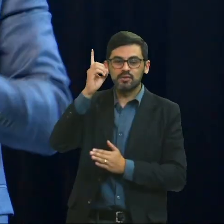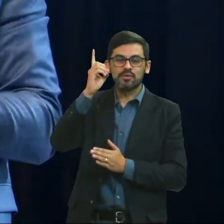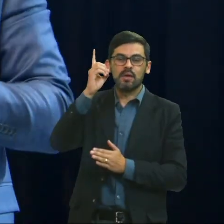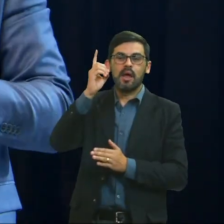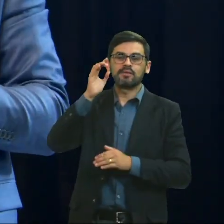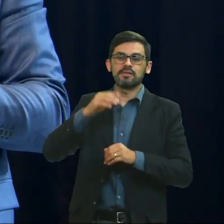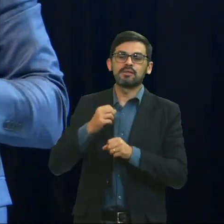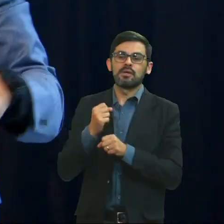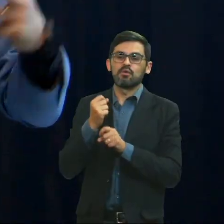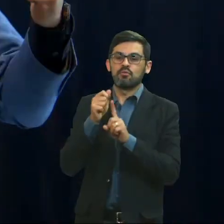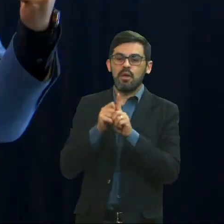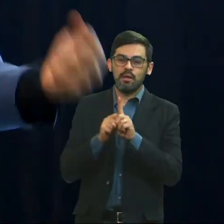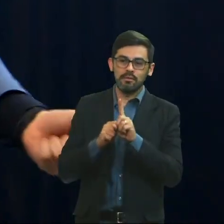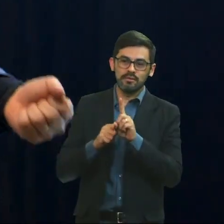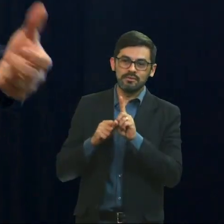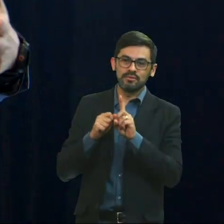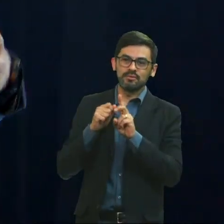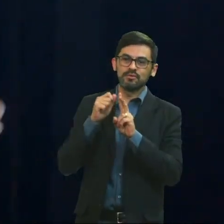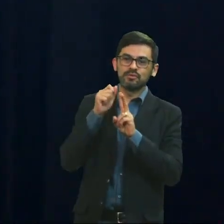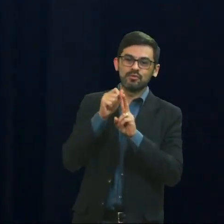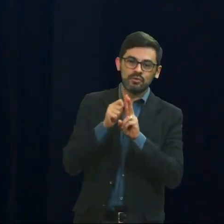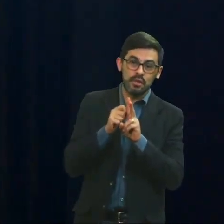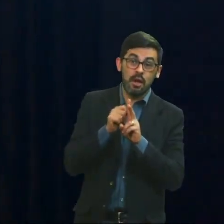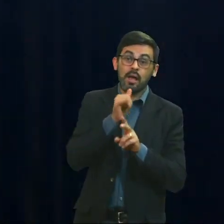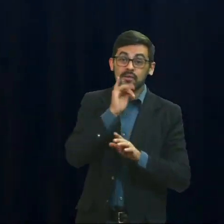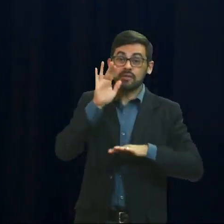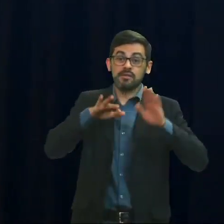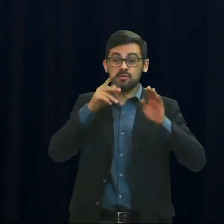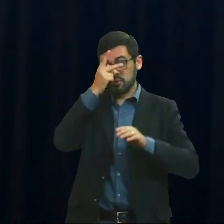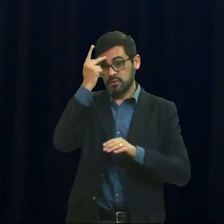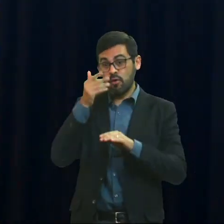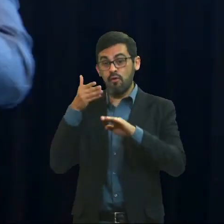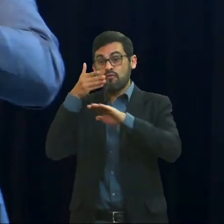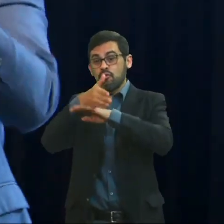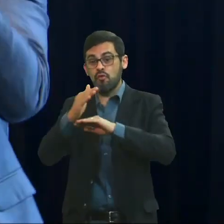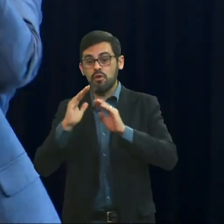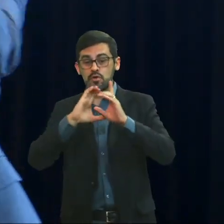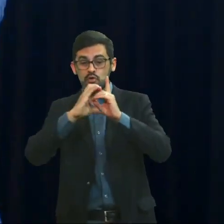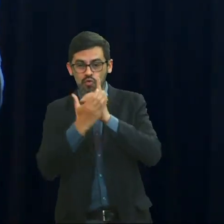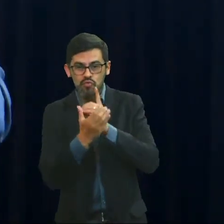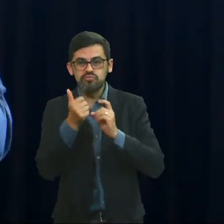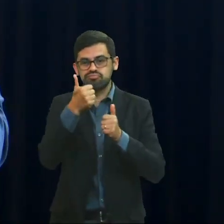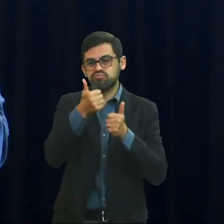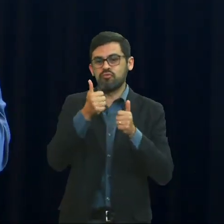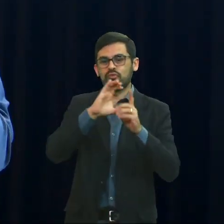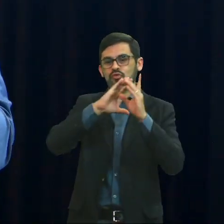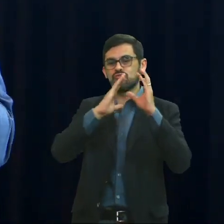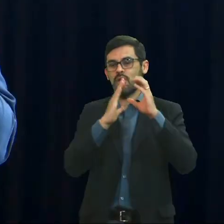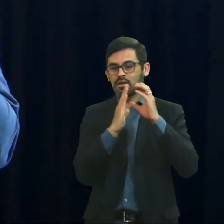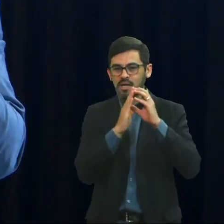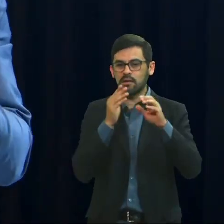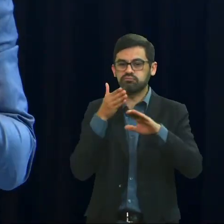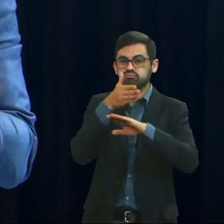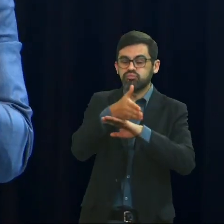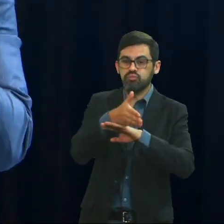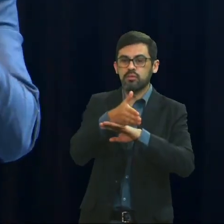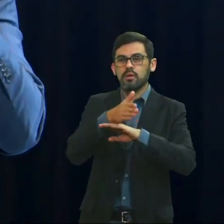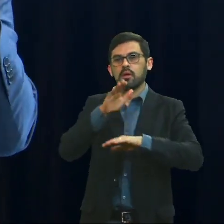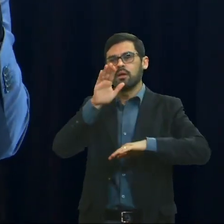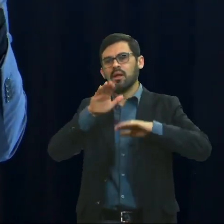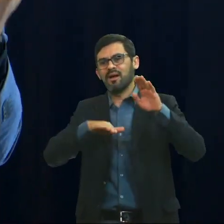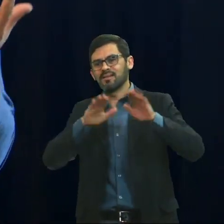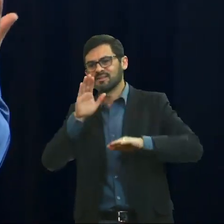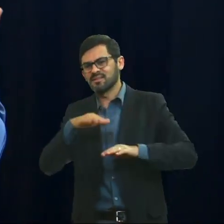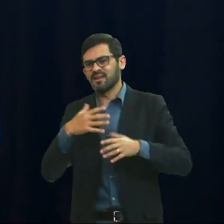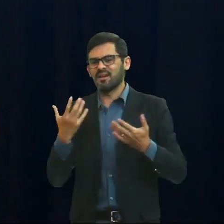do tempo. Então, assim, eu vou na casa do Senhor toda semana, eu vou na cela, aí daqui a pouco, a gente abre o